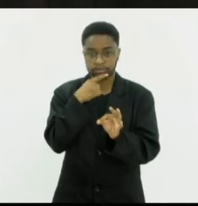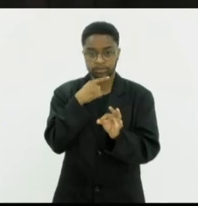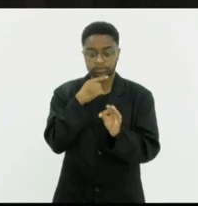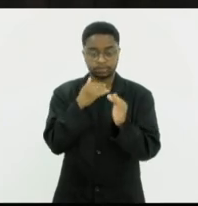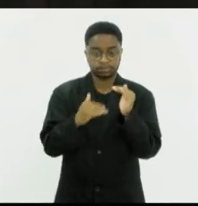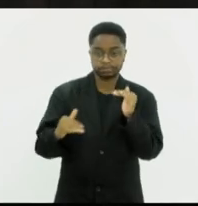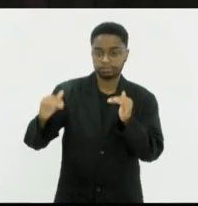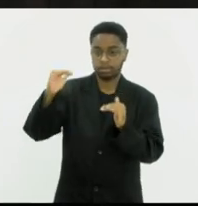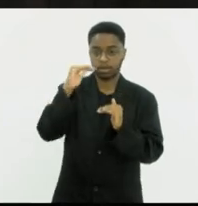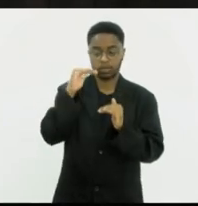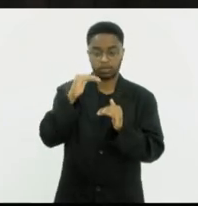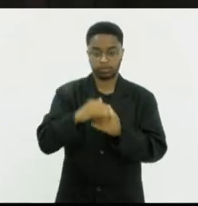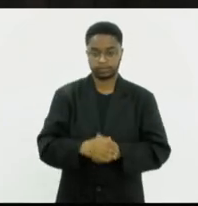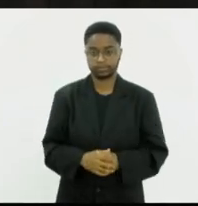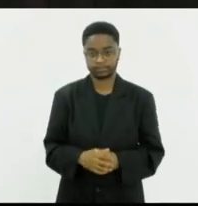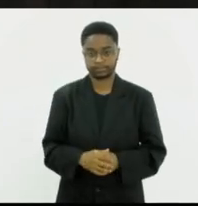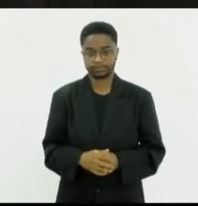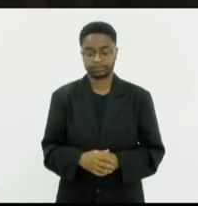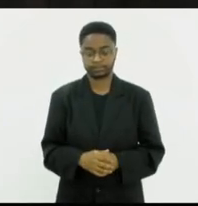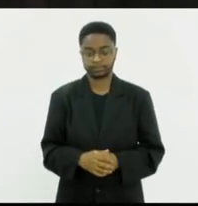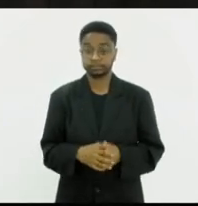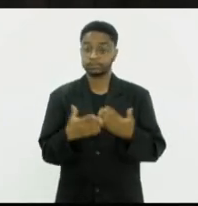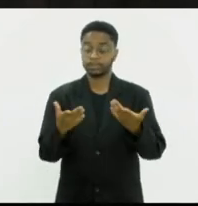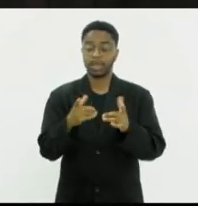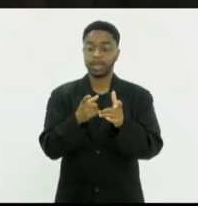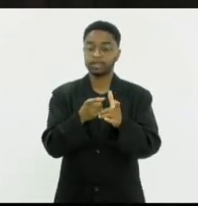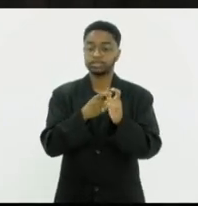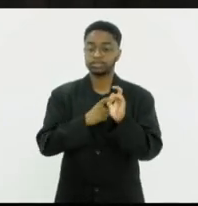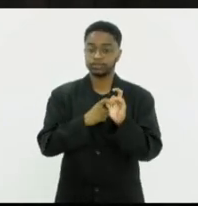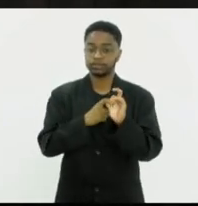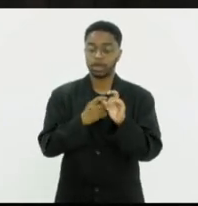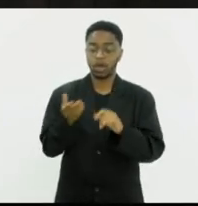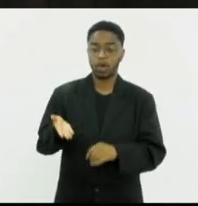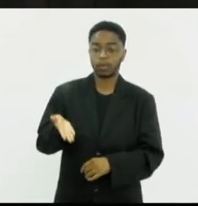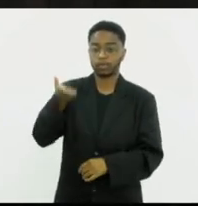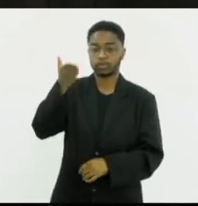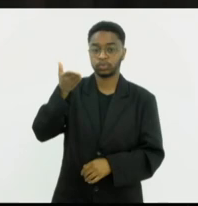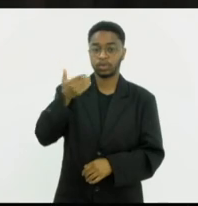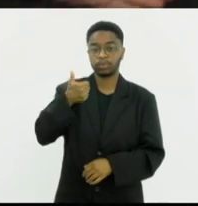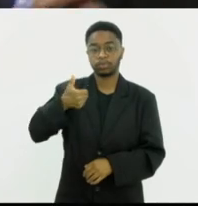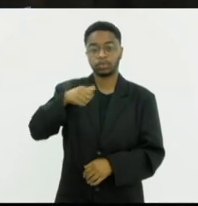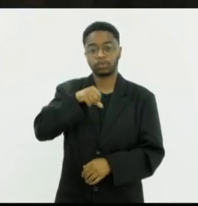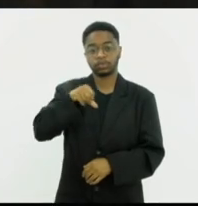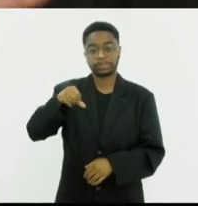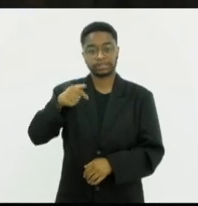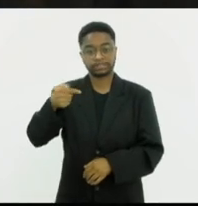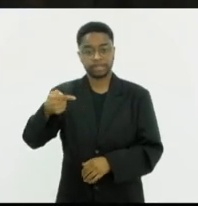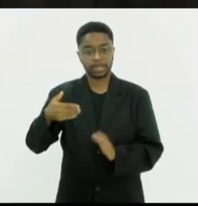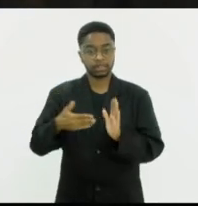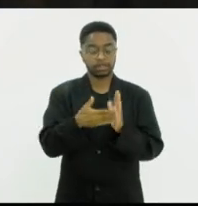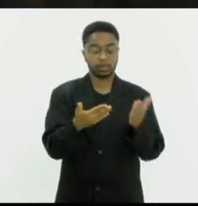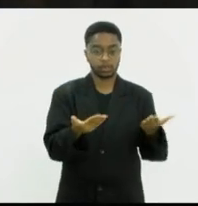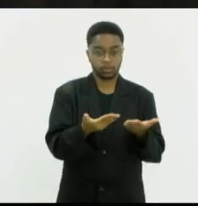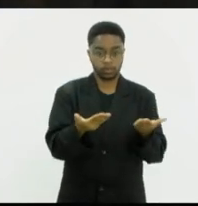maior que essa. Enquanto a dívida cresceu de 97 para cá, perto de